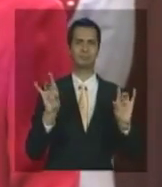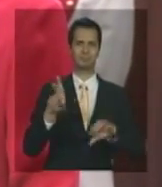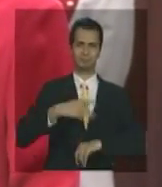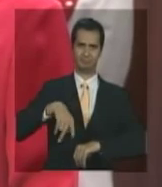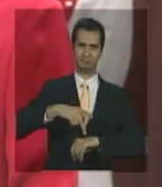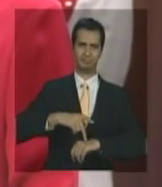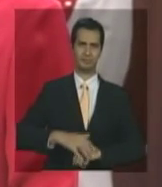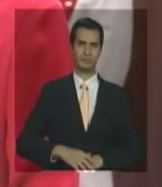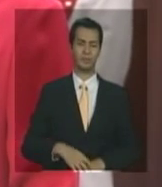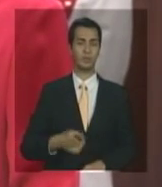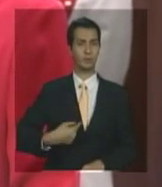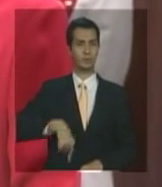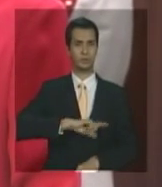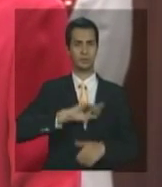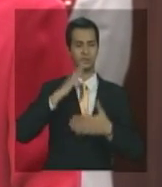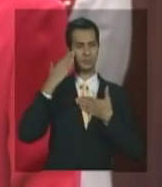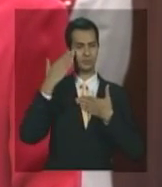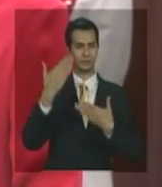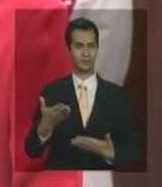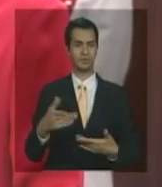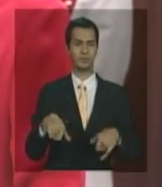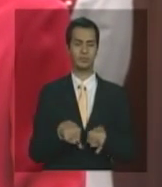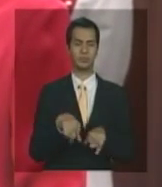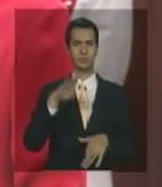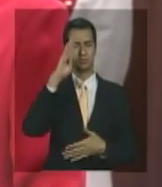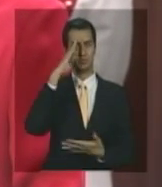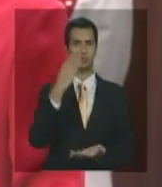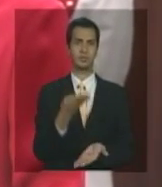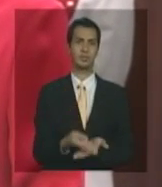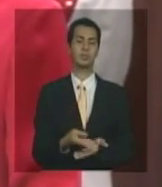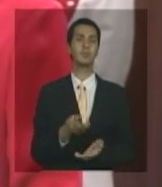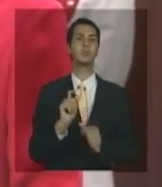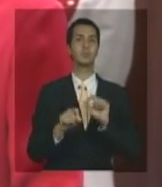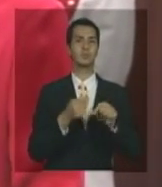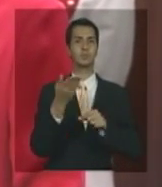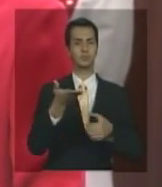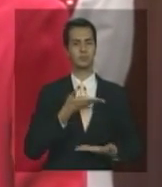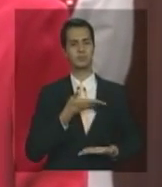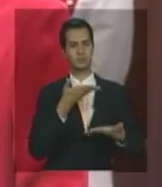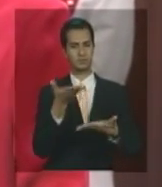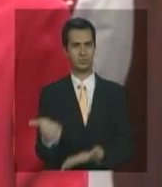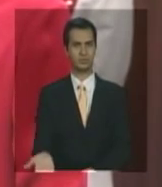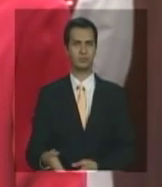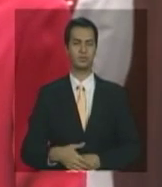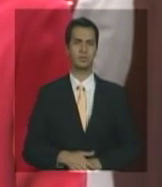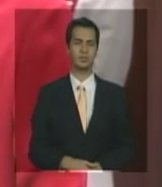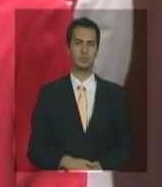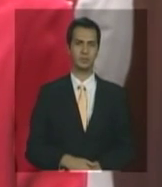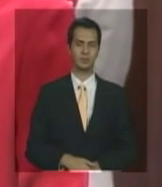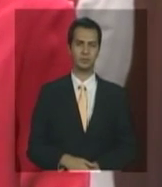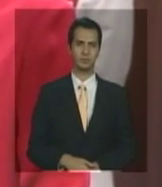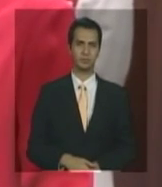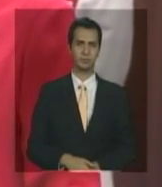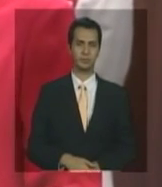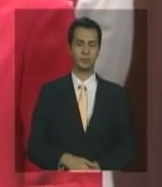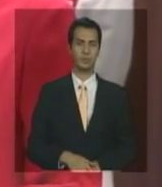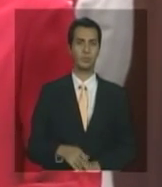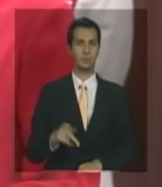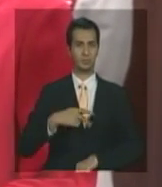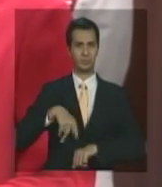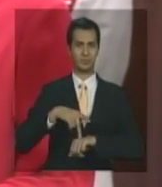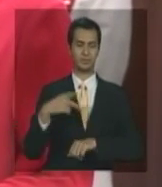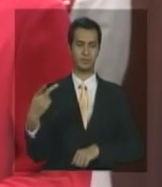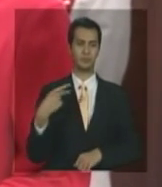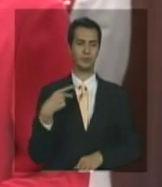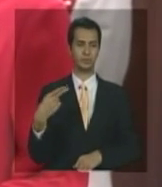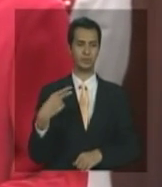Somos gratos e reconhecidos pela excepcional acolhida que nos foi dispensada. Nossos países, ainda